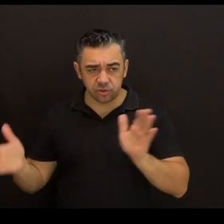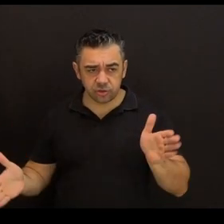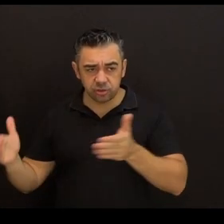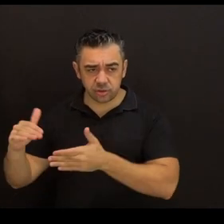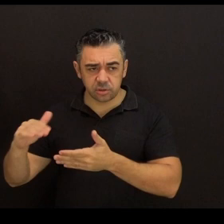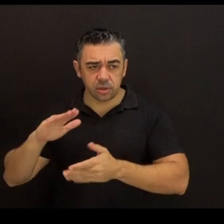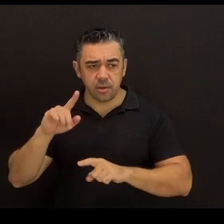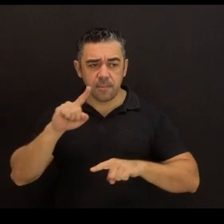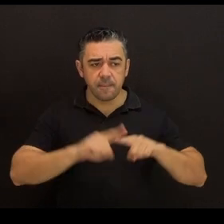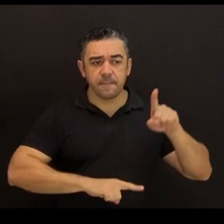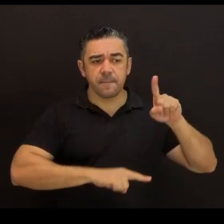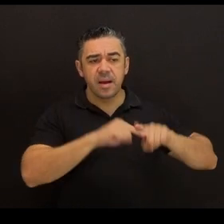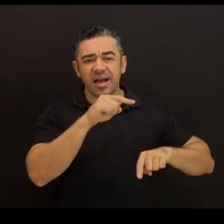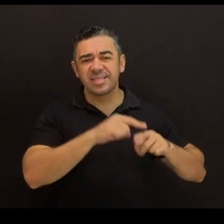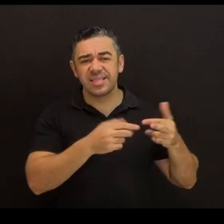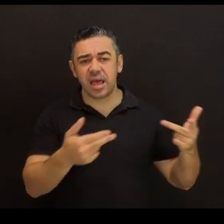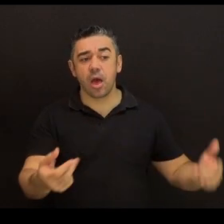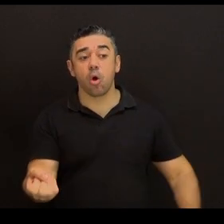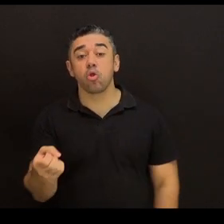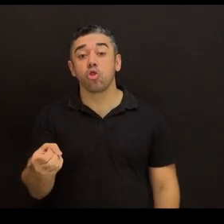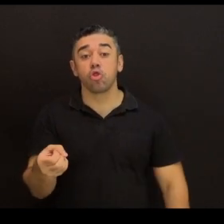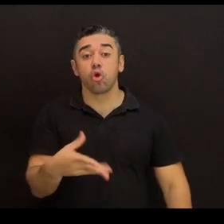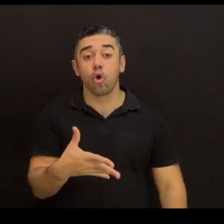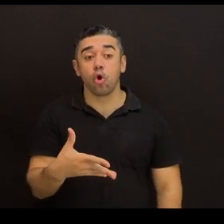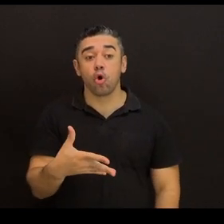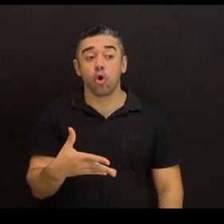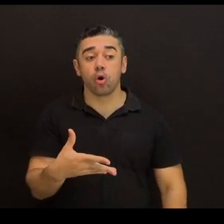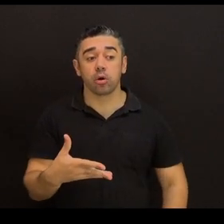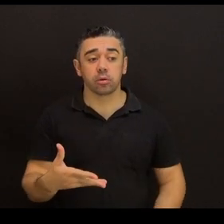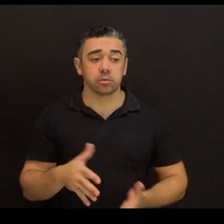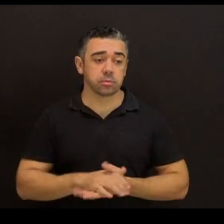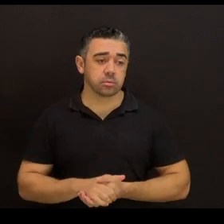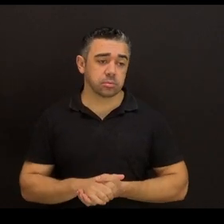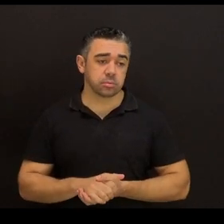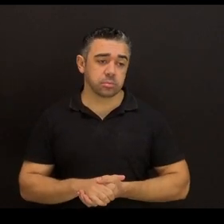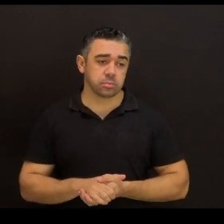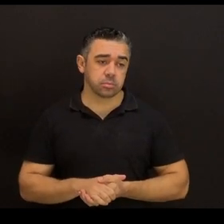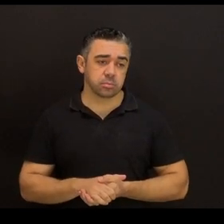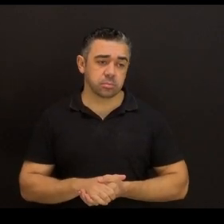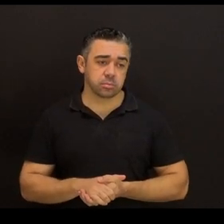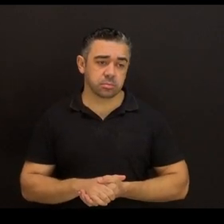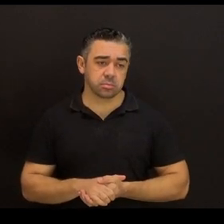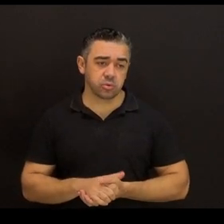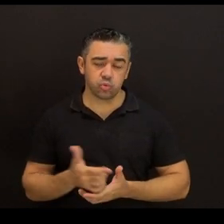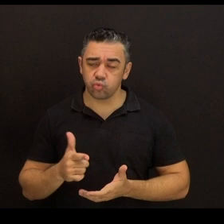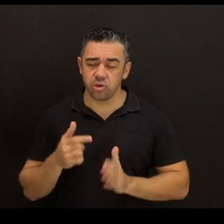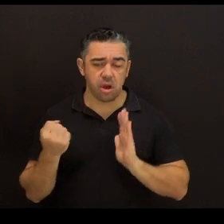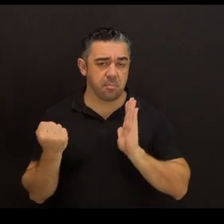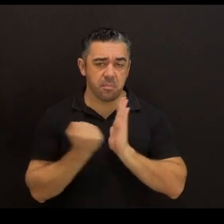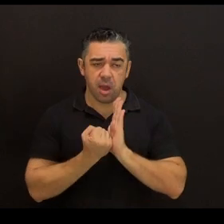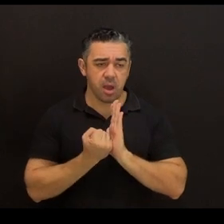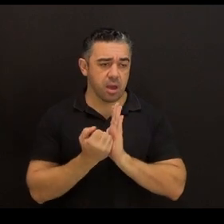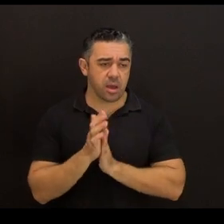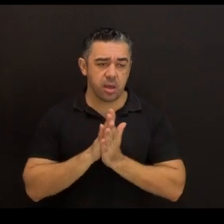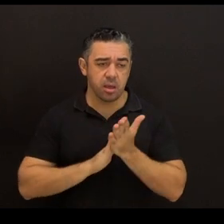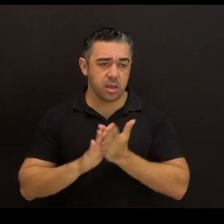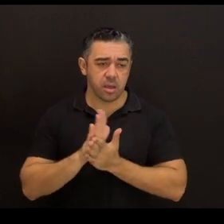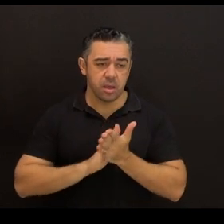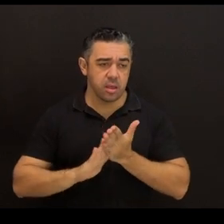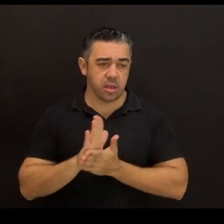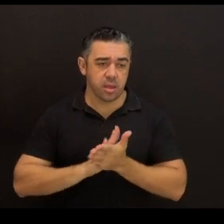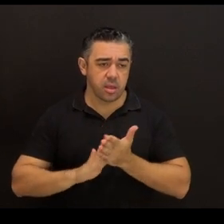materiais novos naquele momento sem qualquer identificação é um materiais